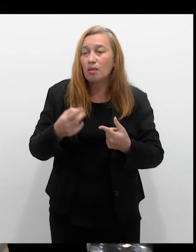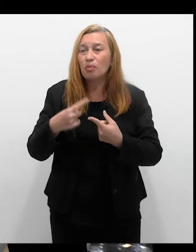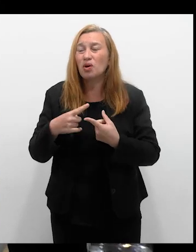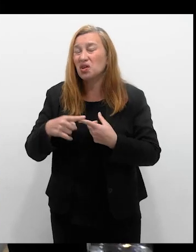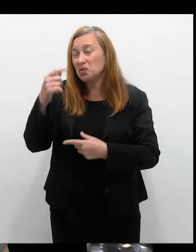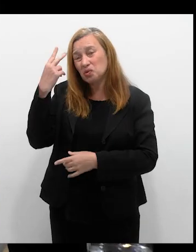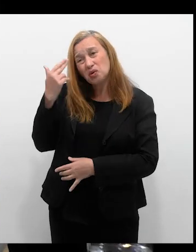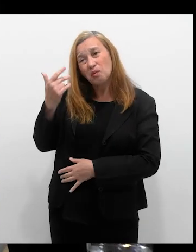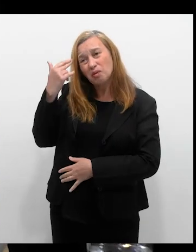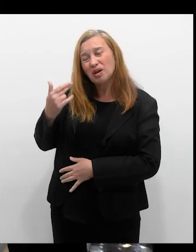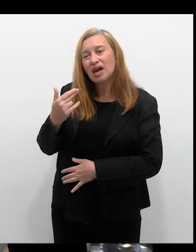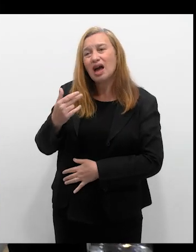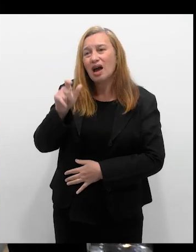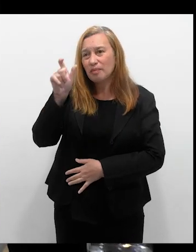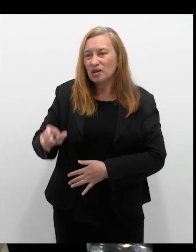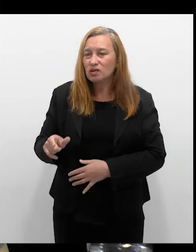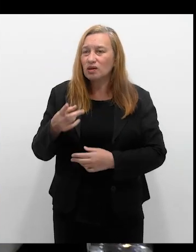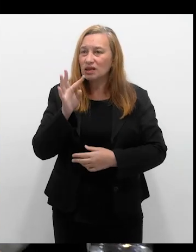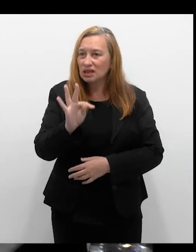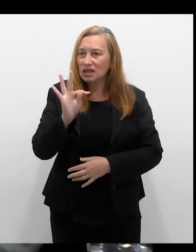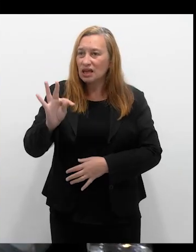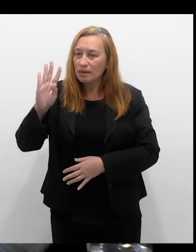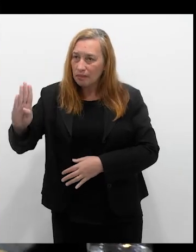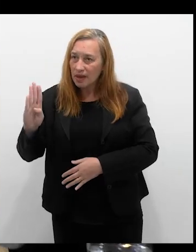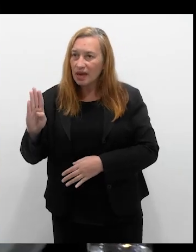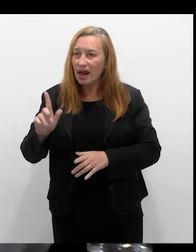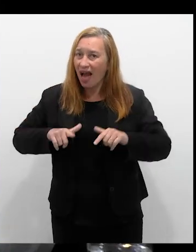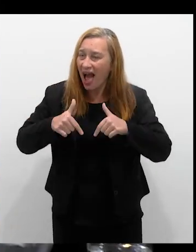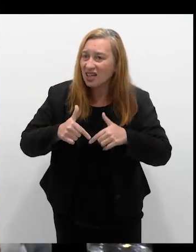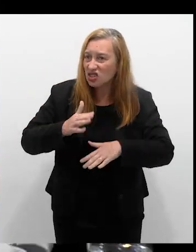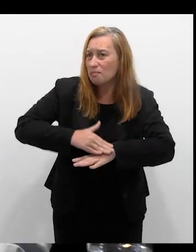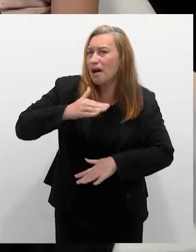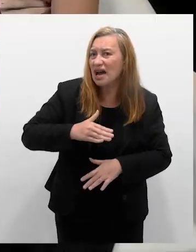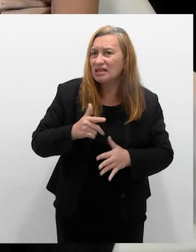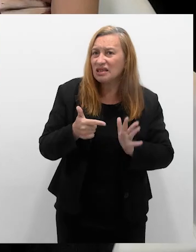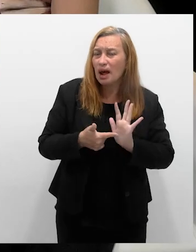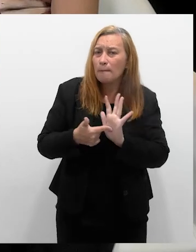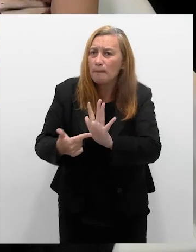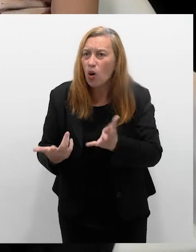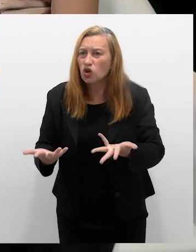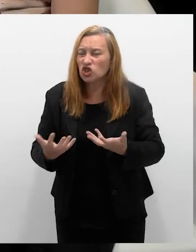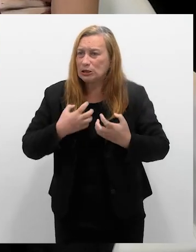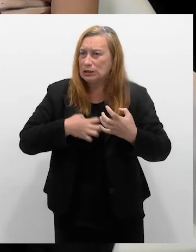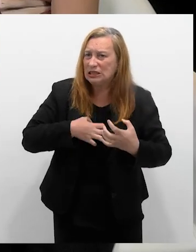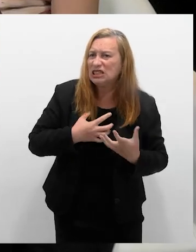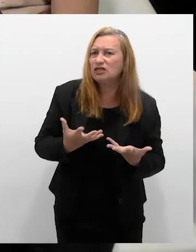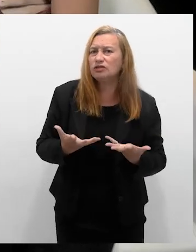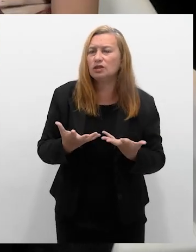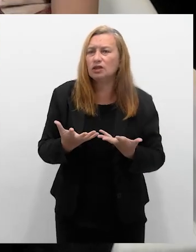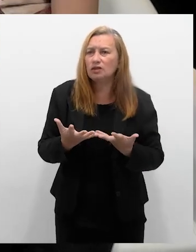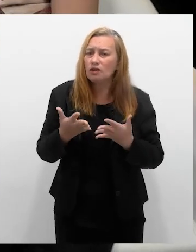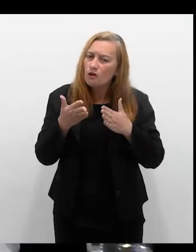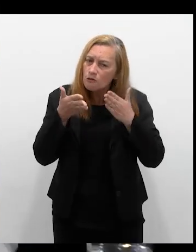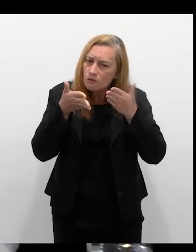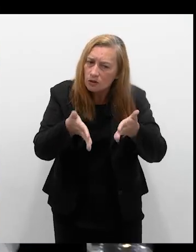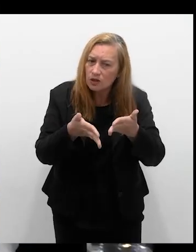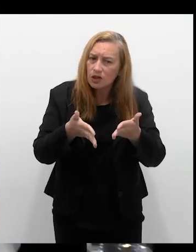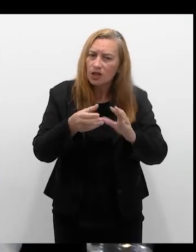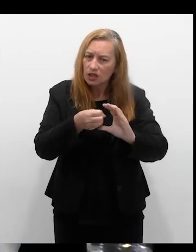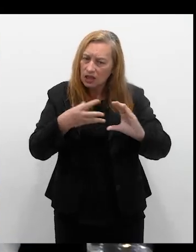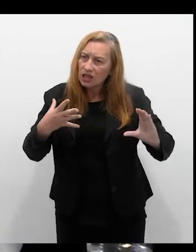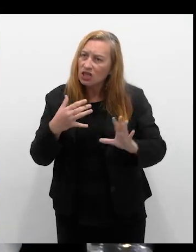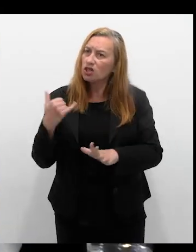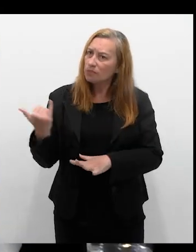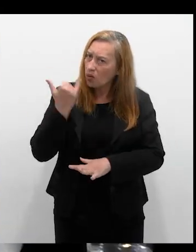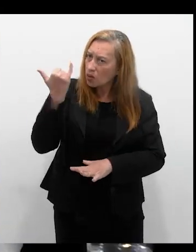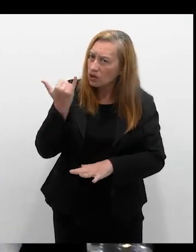a pessoa com TPB, ela age de forma mais intempestiva, ela mostra uma raiva muito acentuada, essa é uma característica